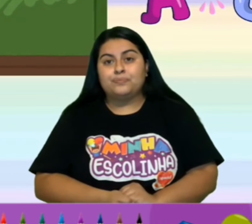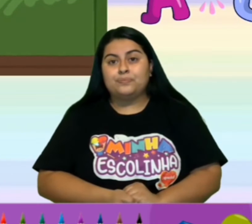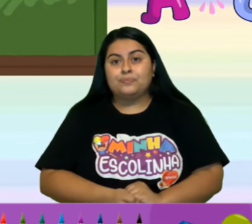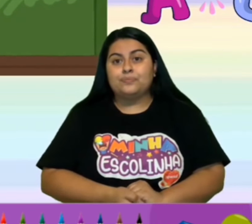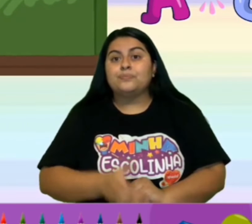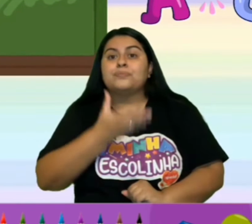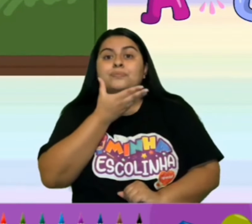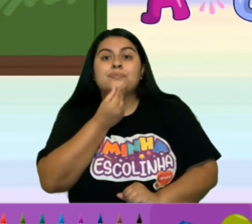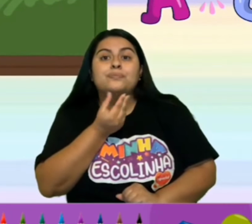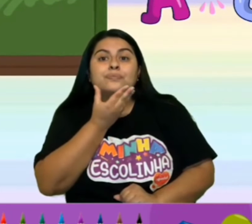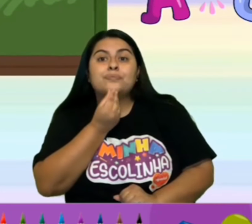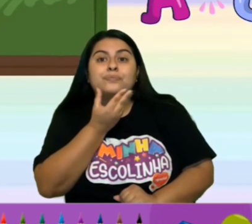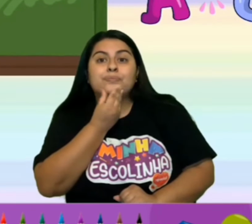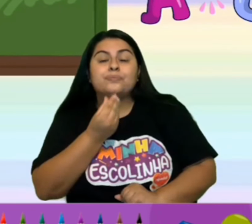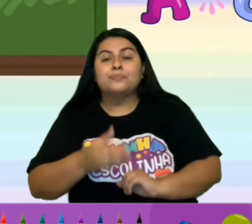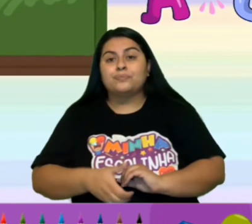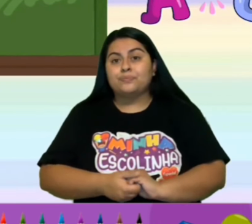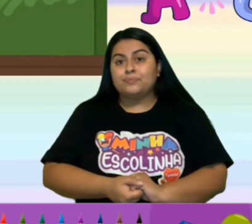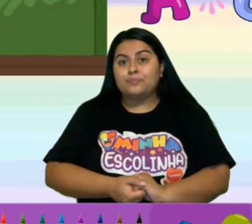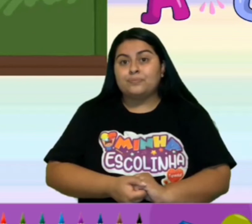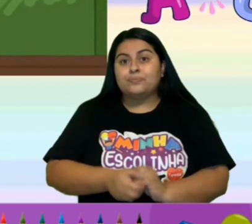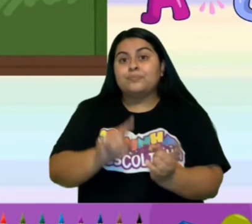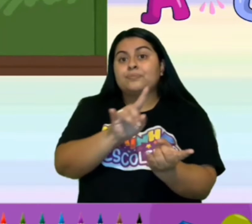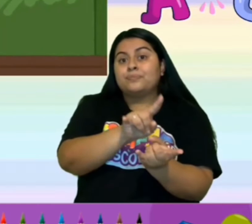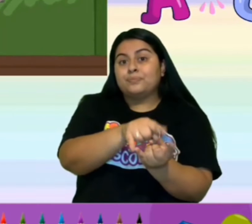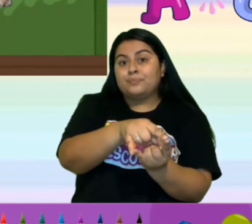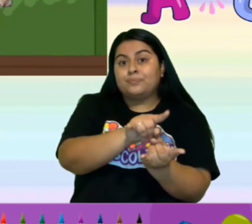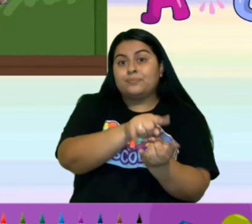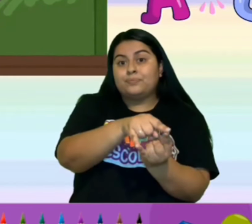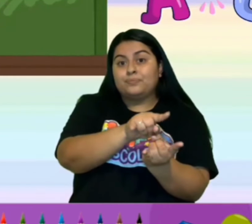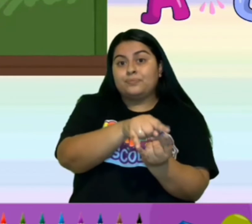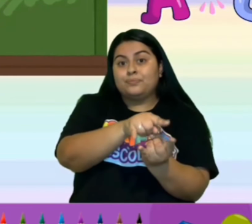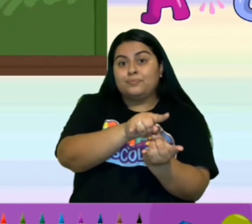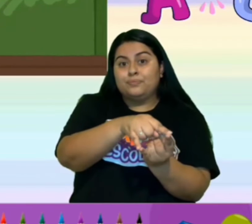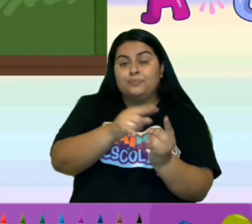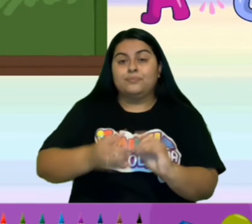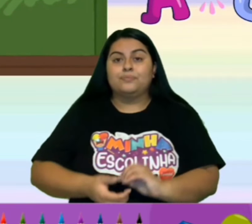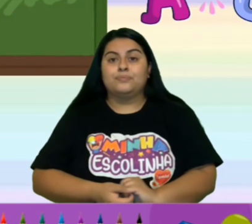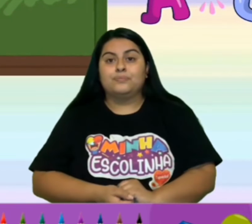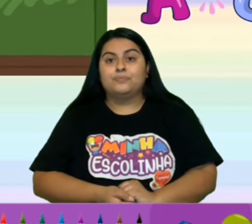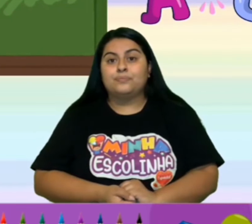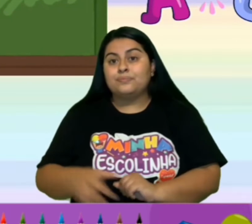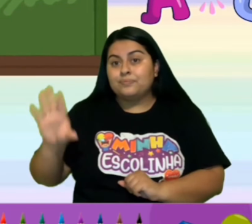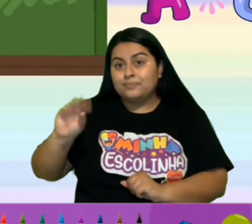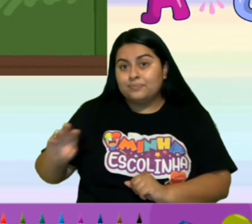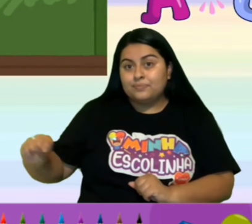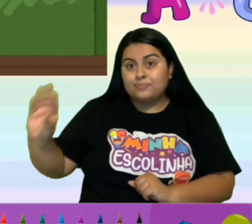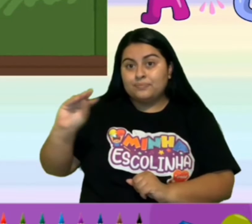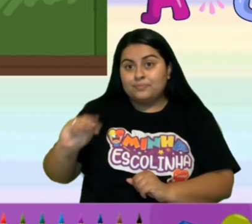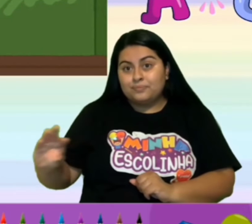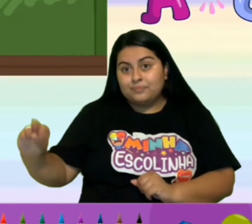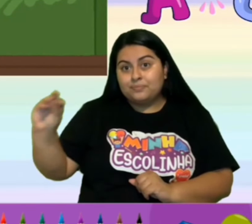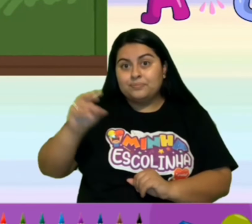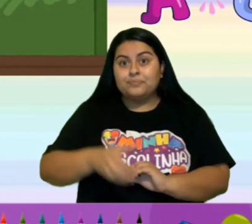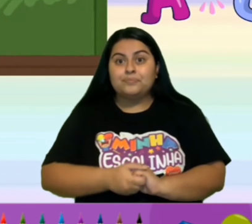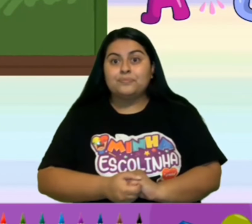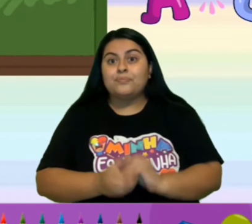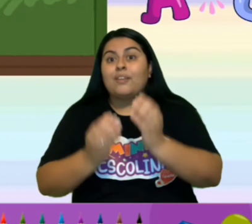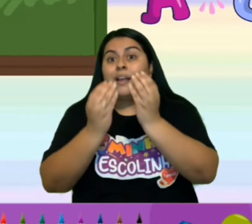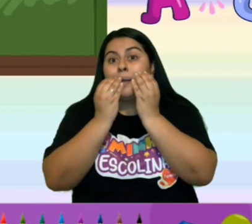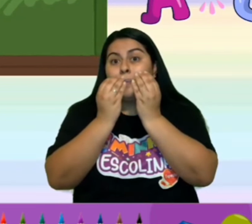H de hiena